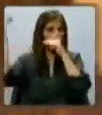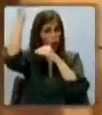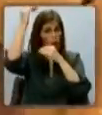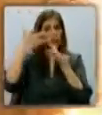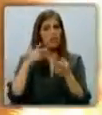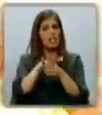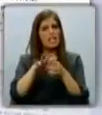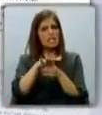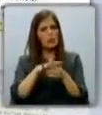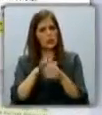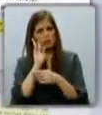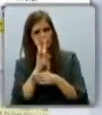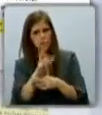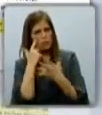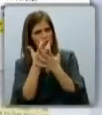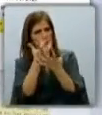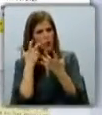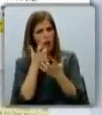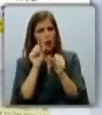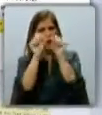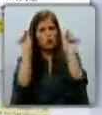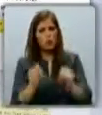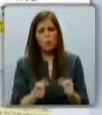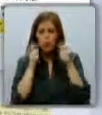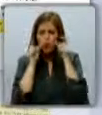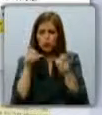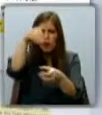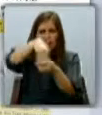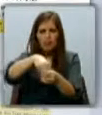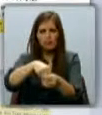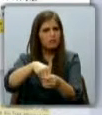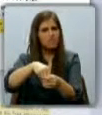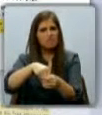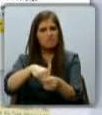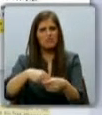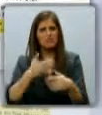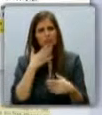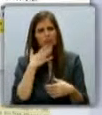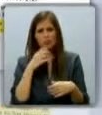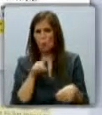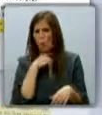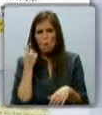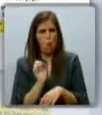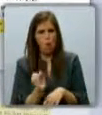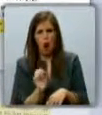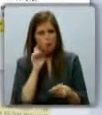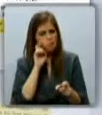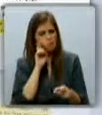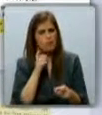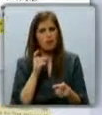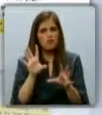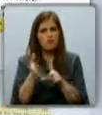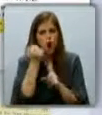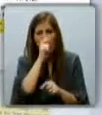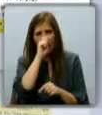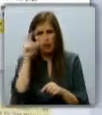cenário traçado deixa à vista um sistema de controle interno que não apresenta um grau razoável de eficácia na prevenção e deteção de